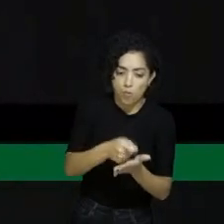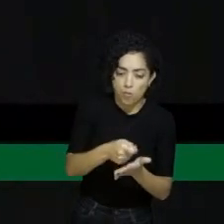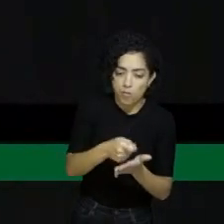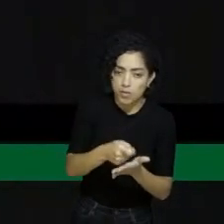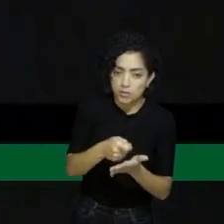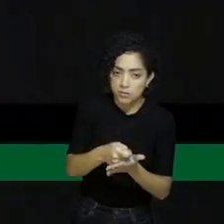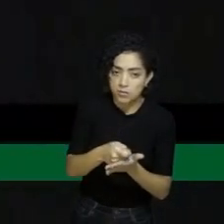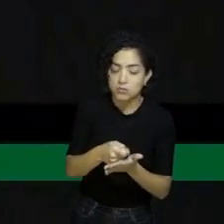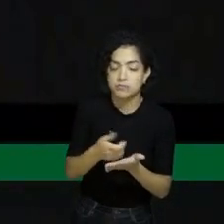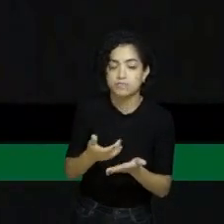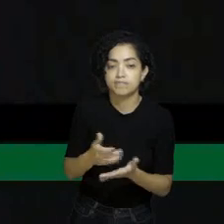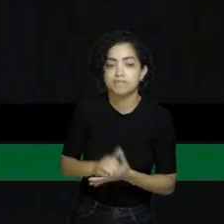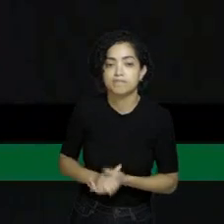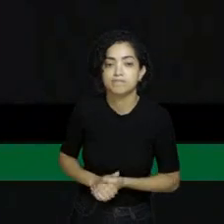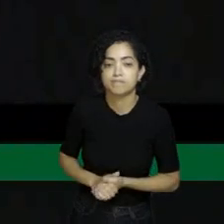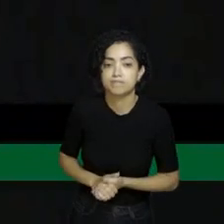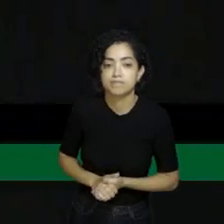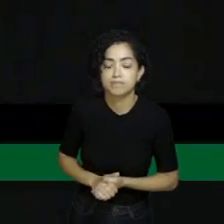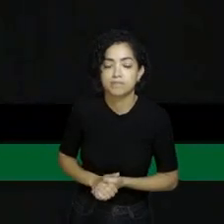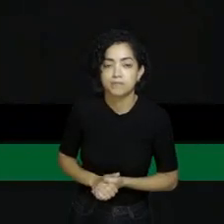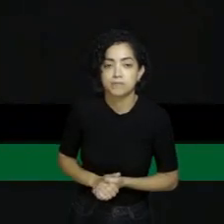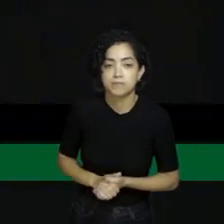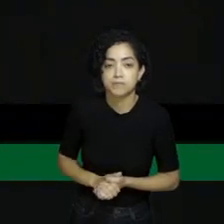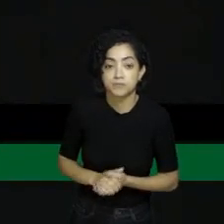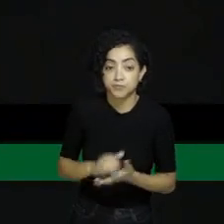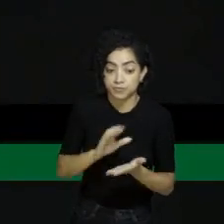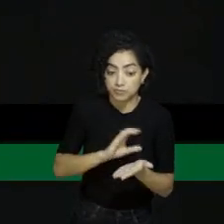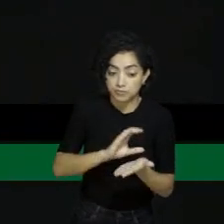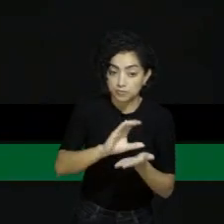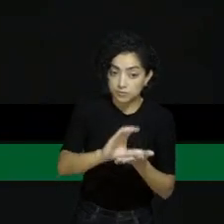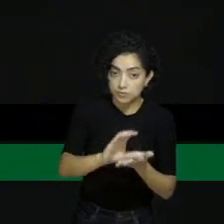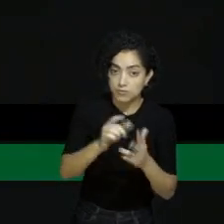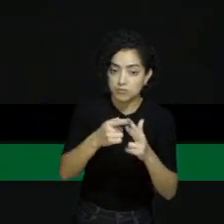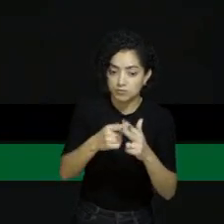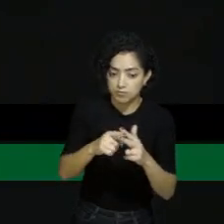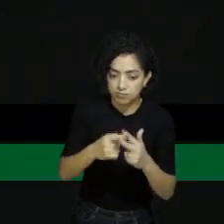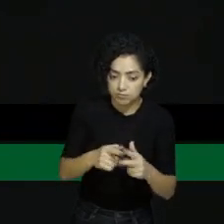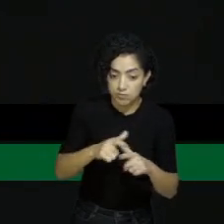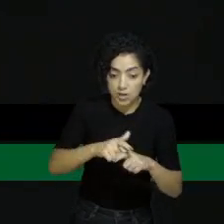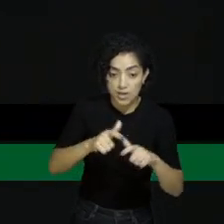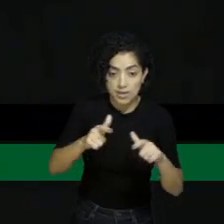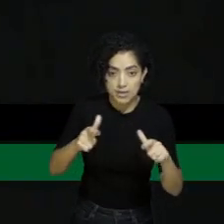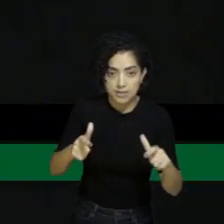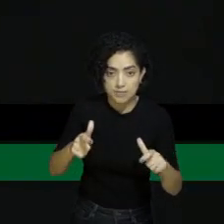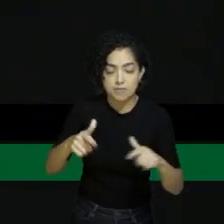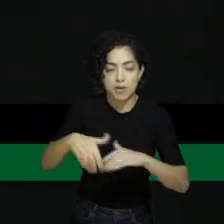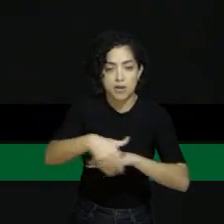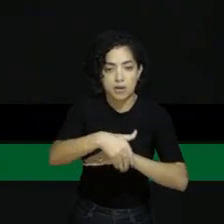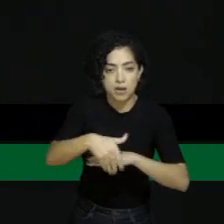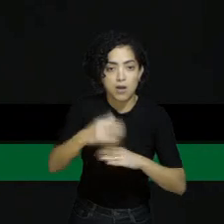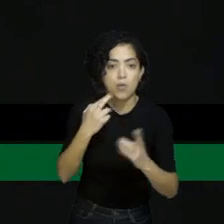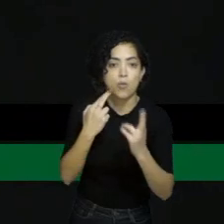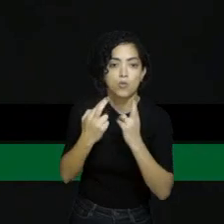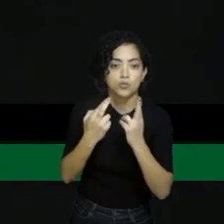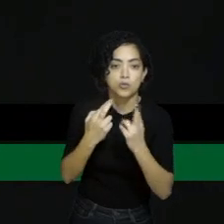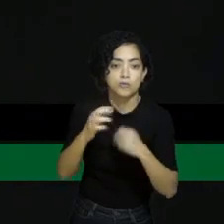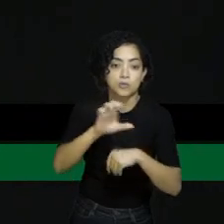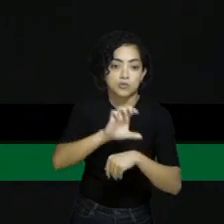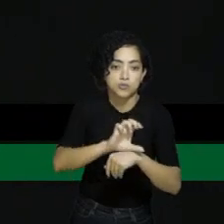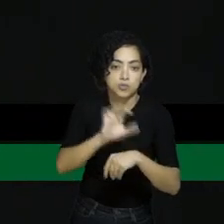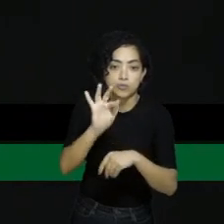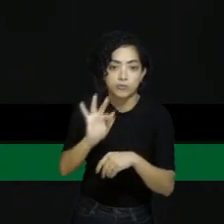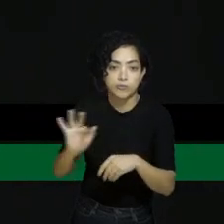ao governo federal. Investir em manutenção e ampliação das rodovias estaduais, federais